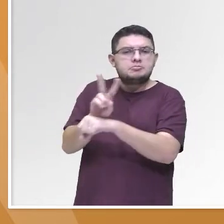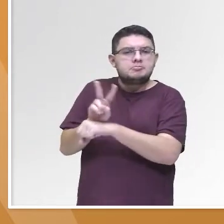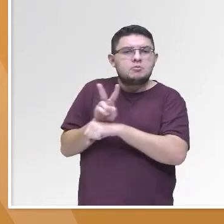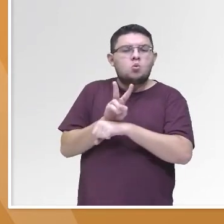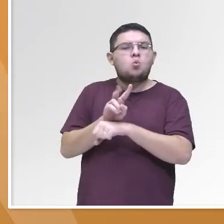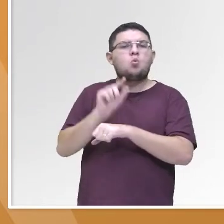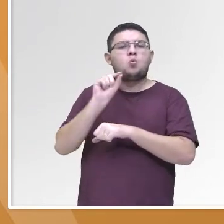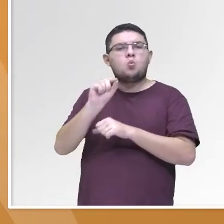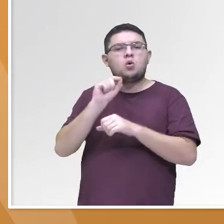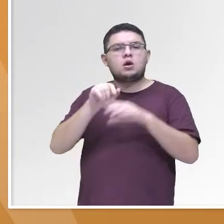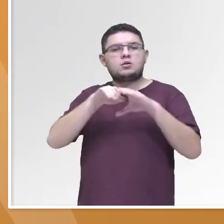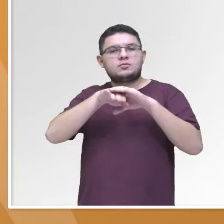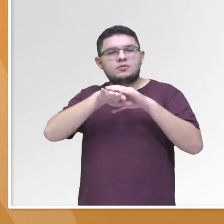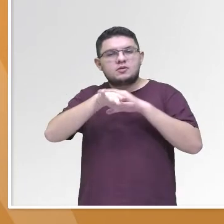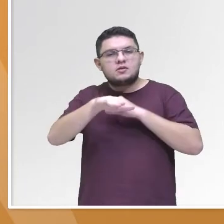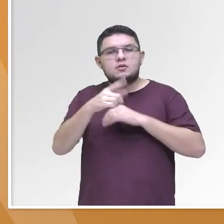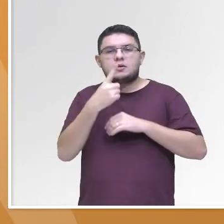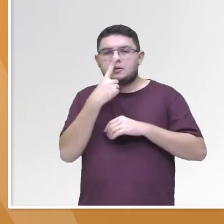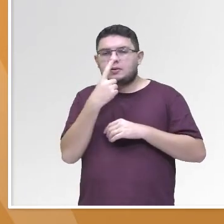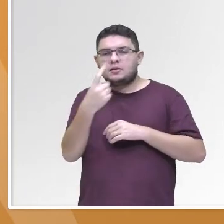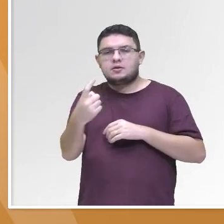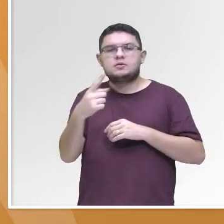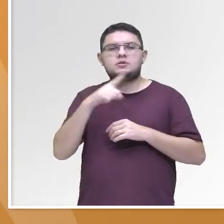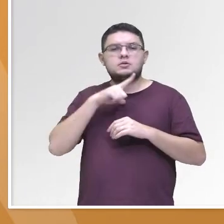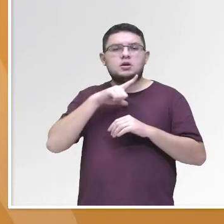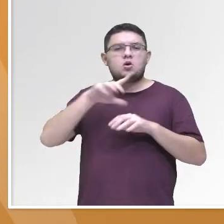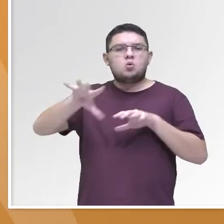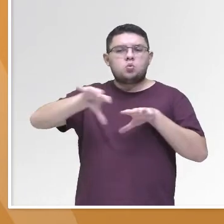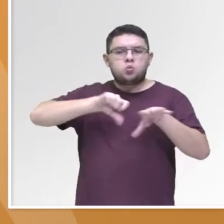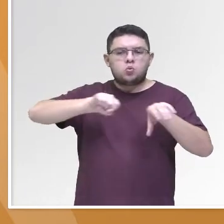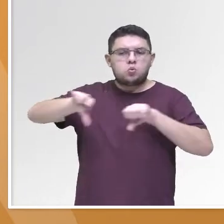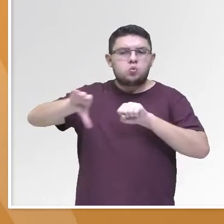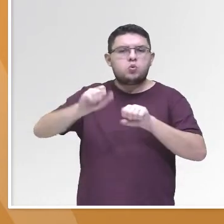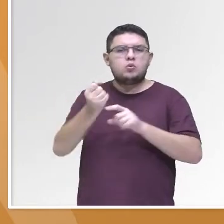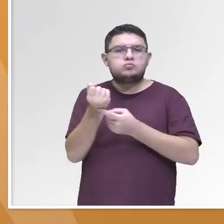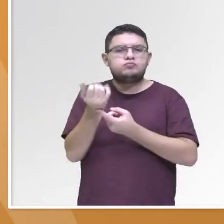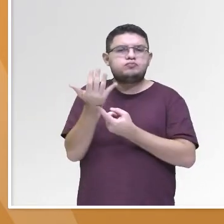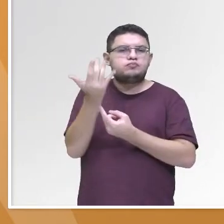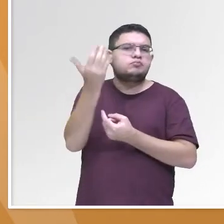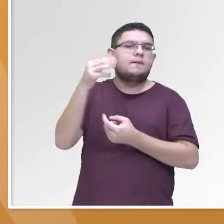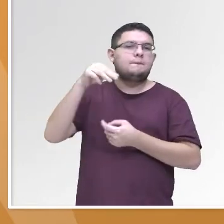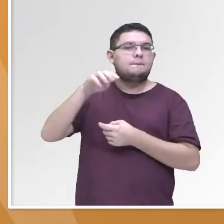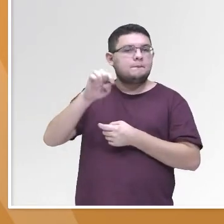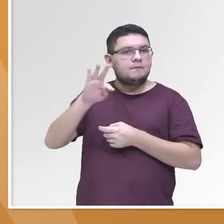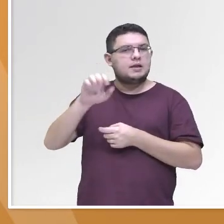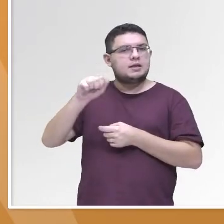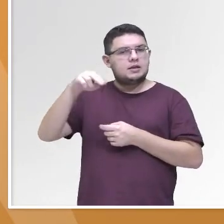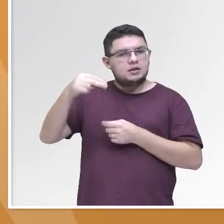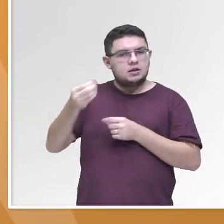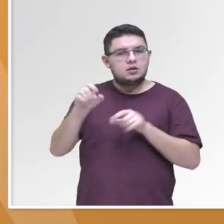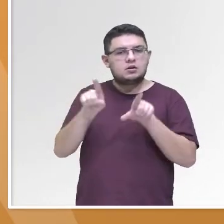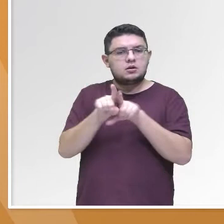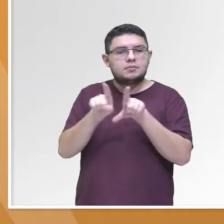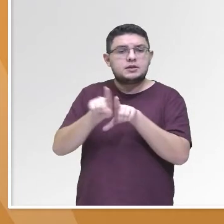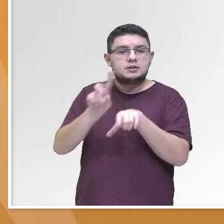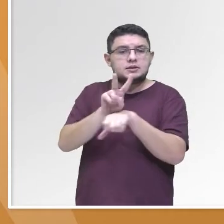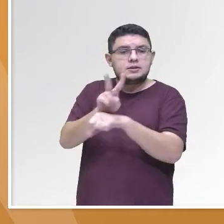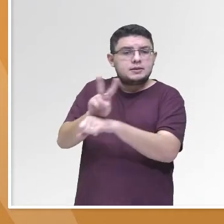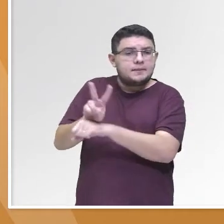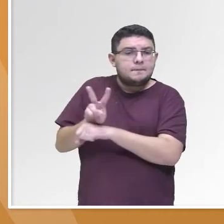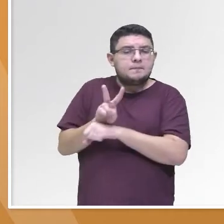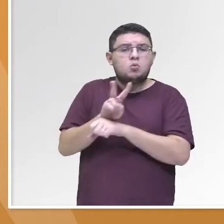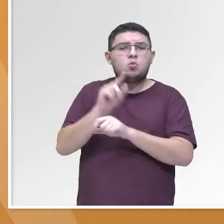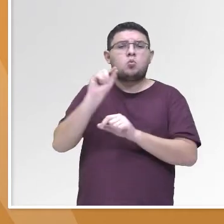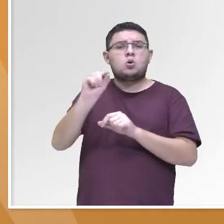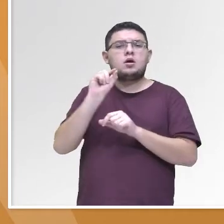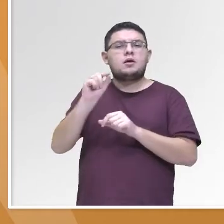feita a captação ali, queima do gás metano, e o tratamento do chorume, que também, diferentemente do aterro controlado, que só